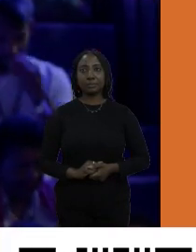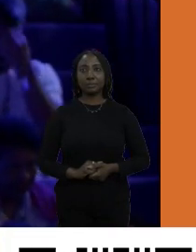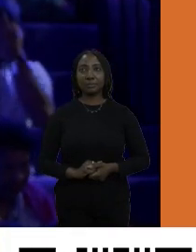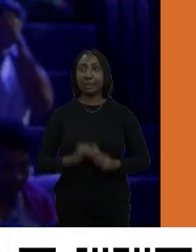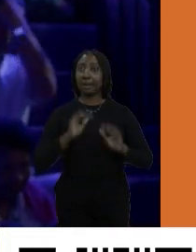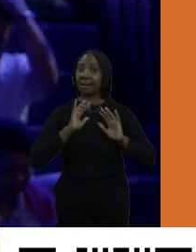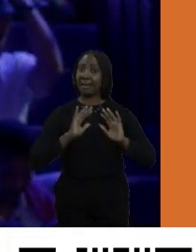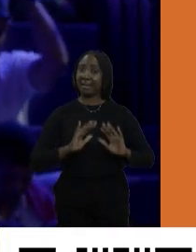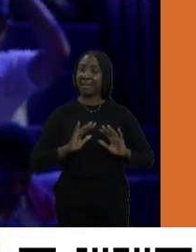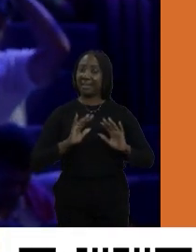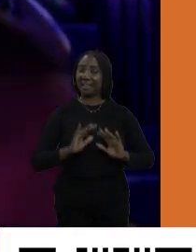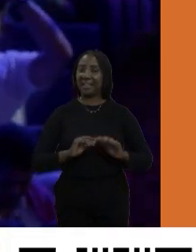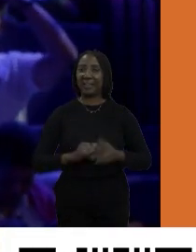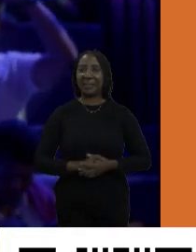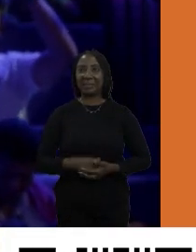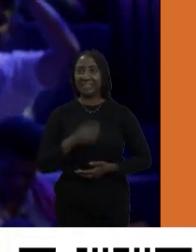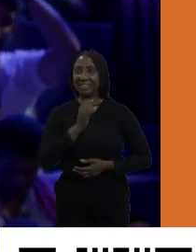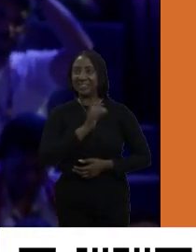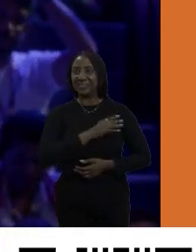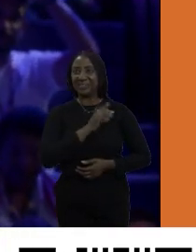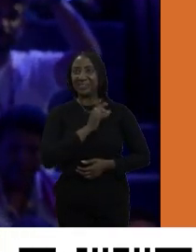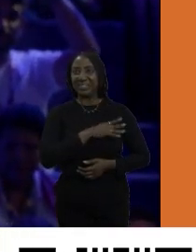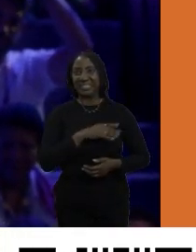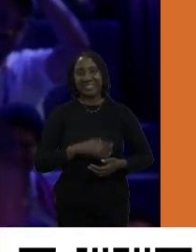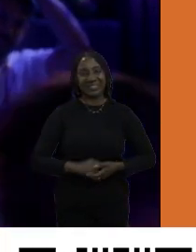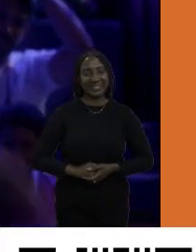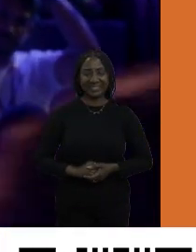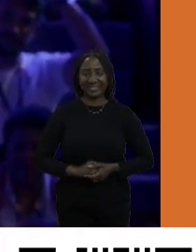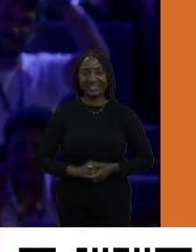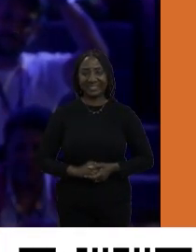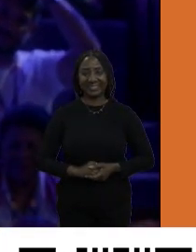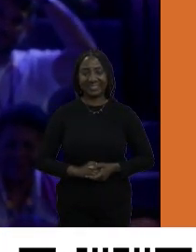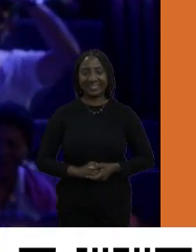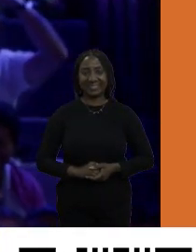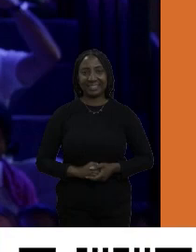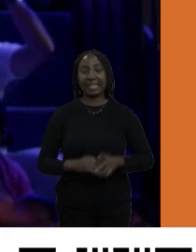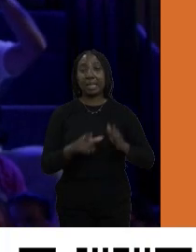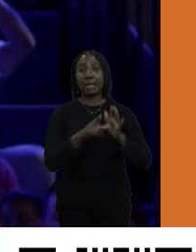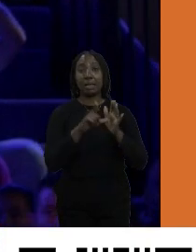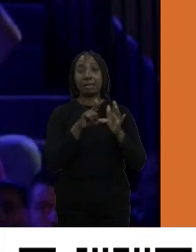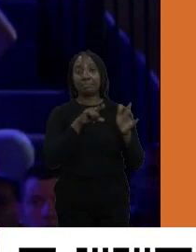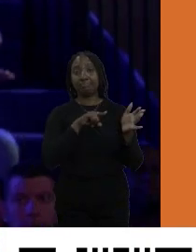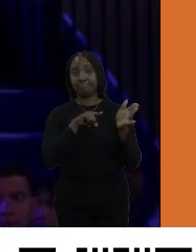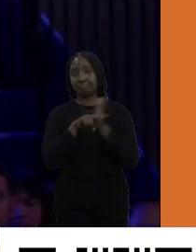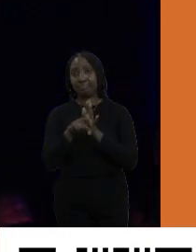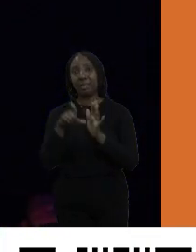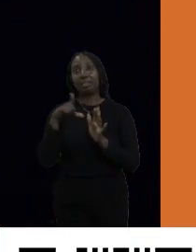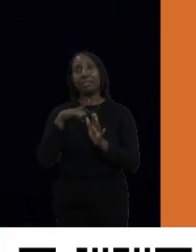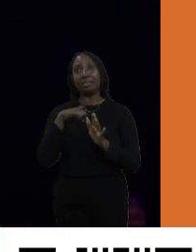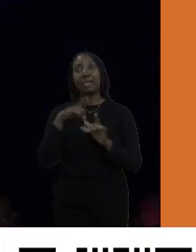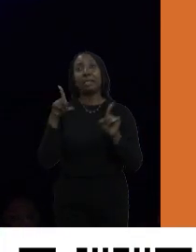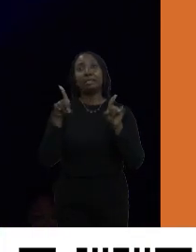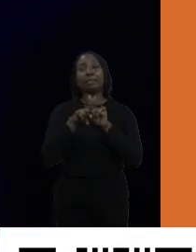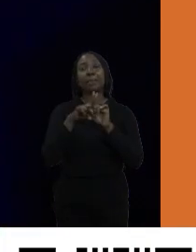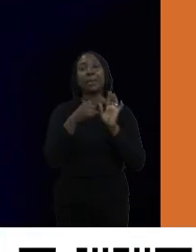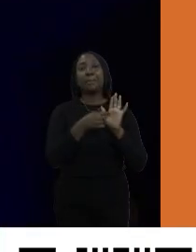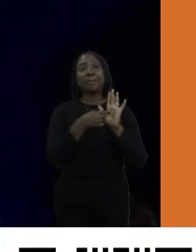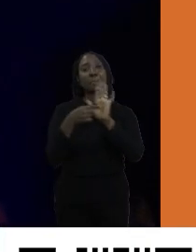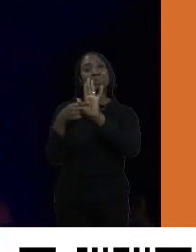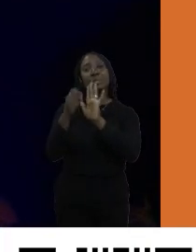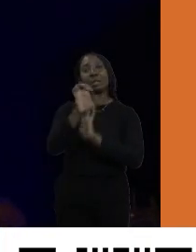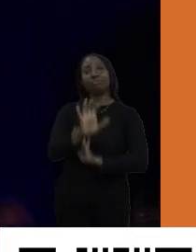Devagar, calma, eu tenho medo. Tamo junto. Eu tenho medo. Pessoal, mas antes da gente abrir para as perguntas, eu queria rodar a nossa facilitação visual